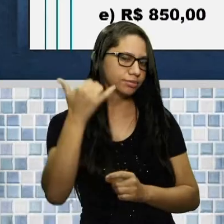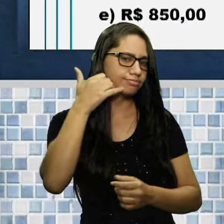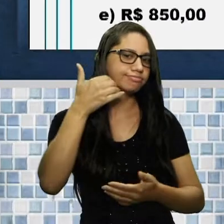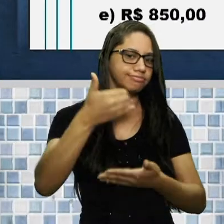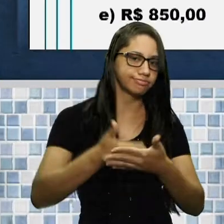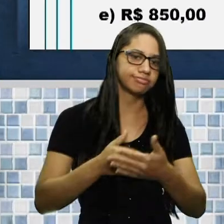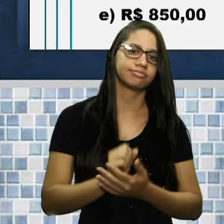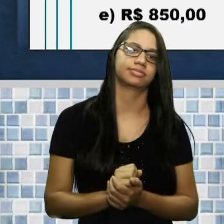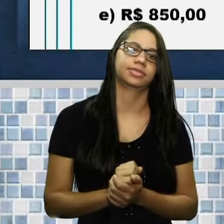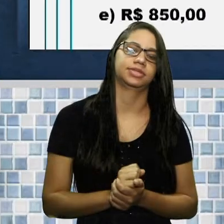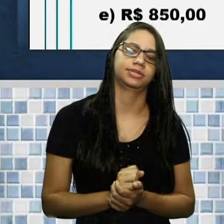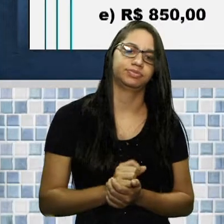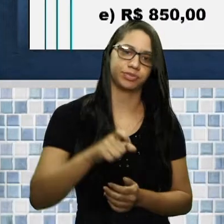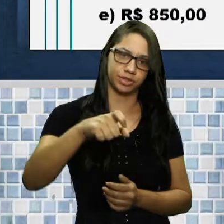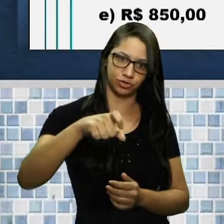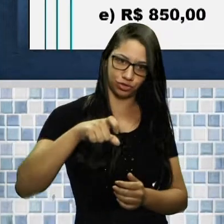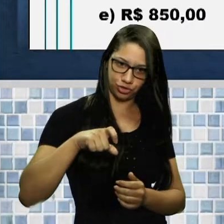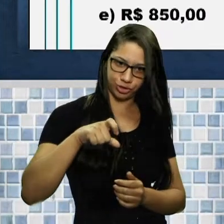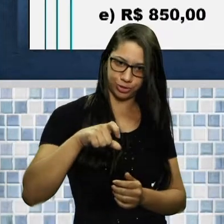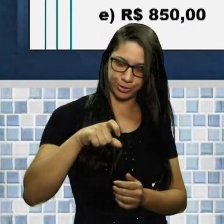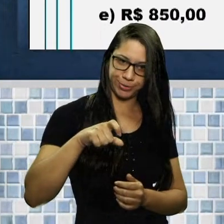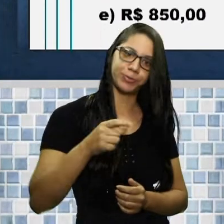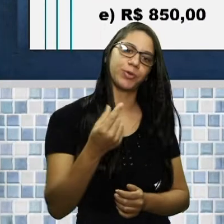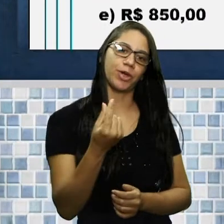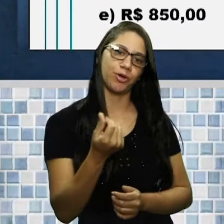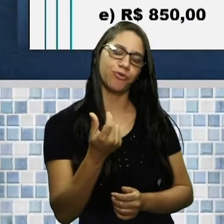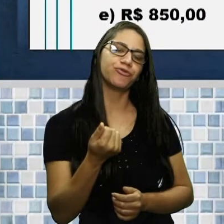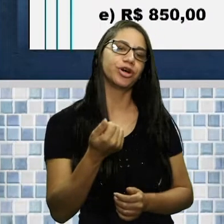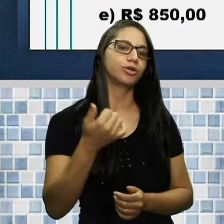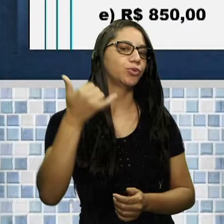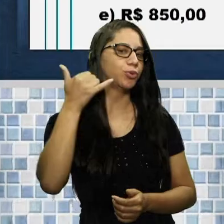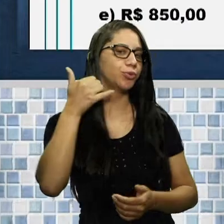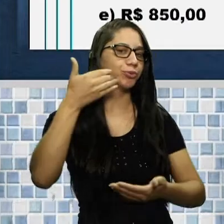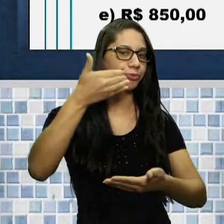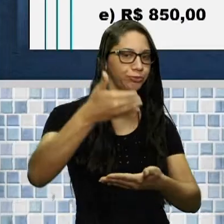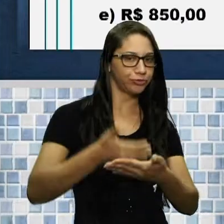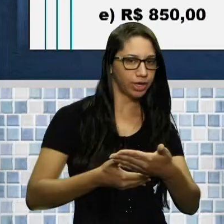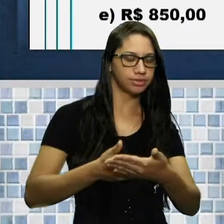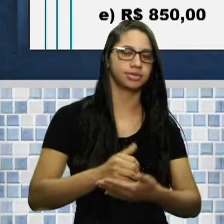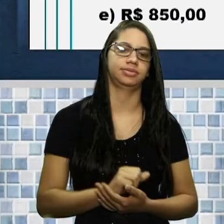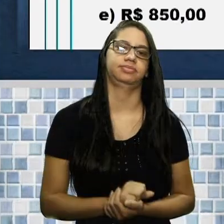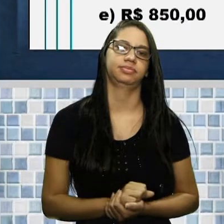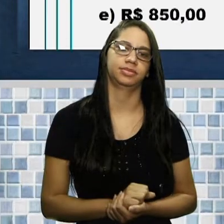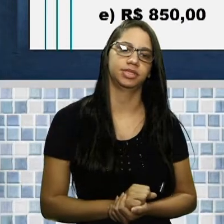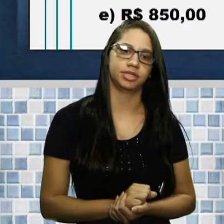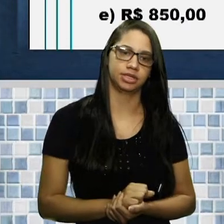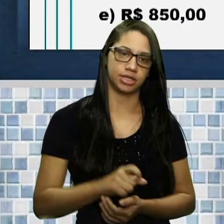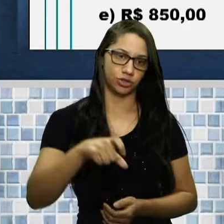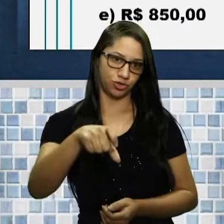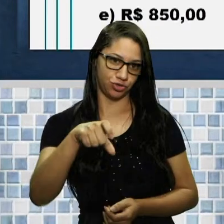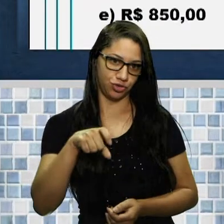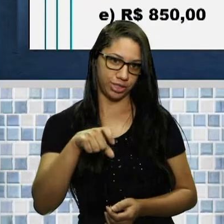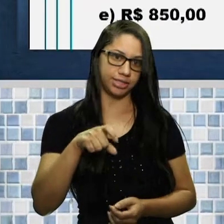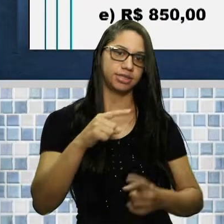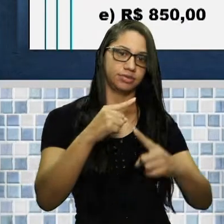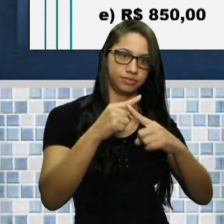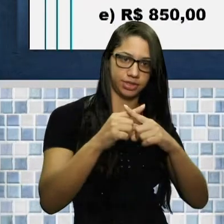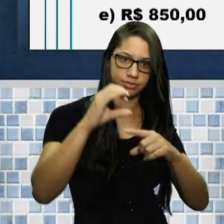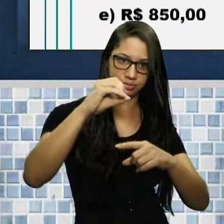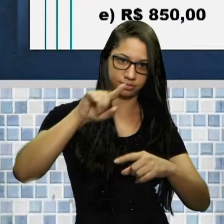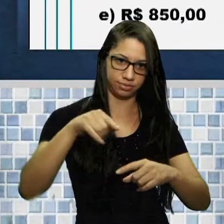temos o seguinte. Eu digo que X é o preço do fax. Então, faremos o seguinte. X